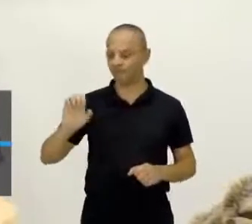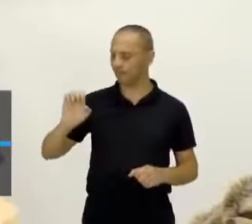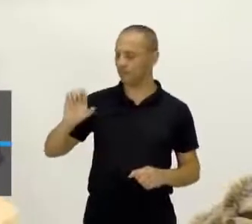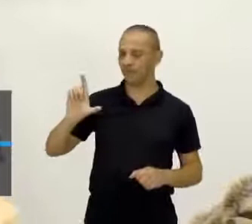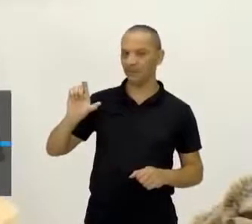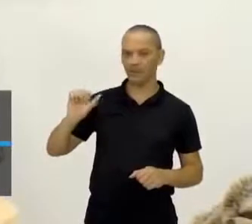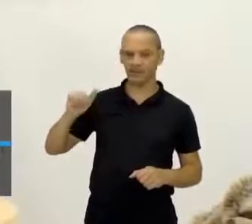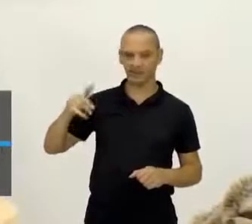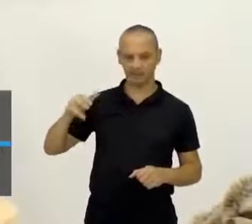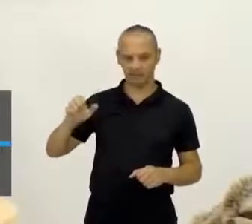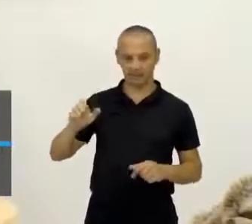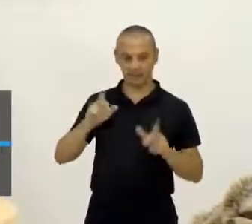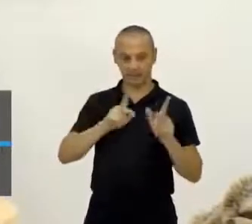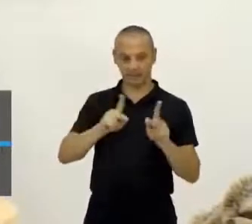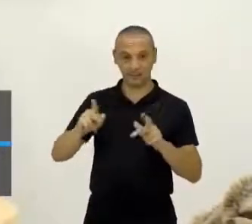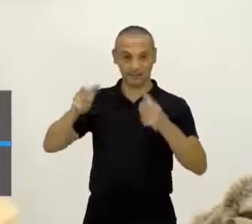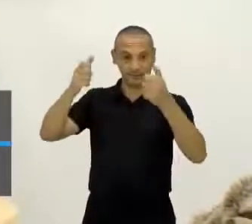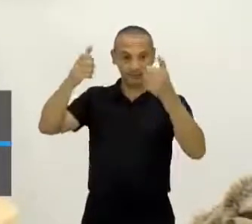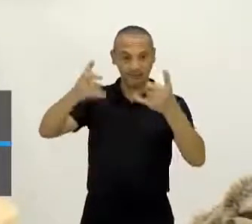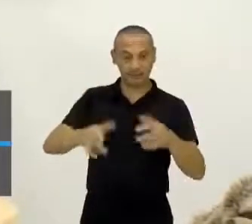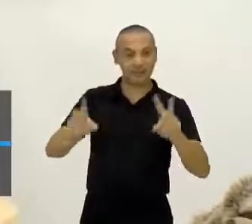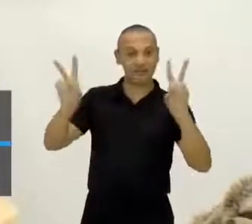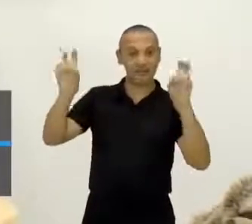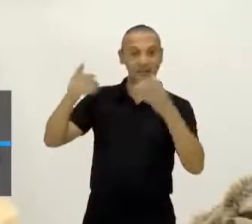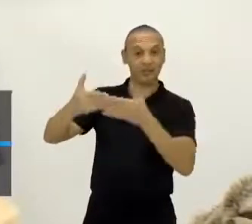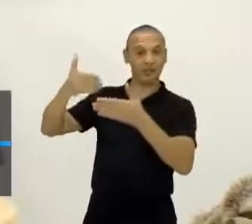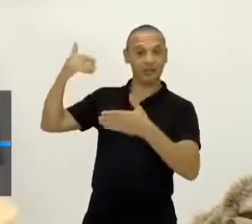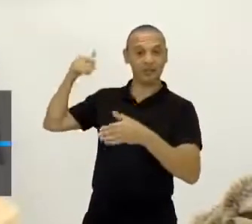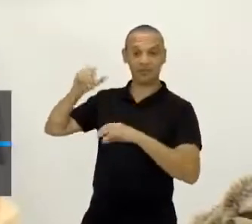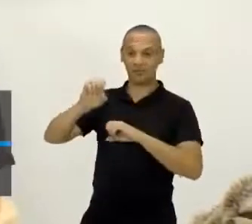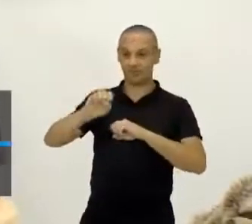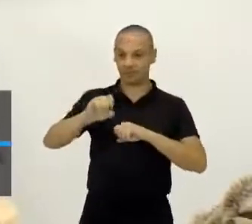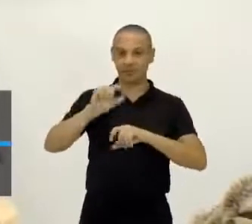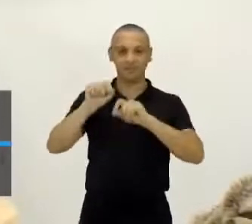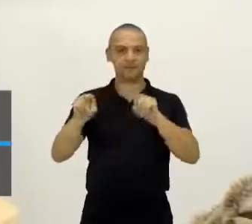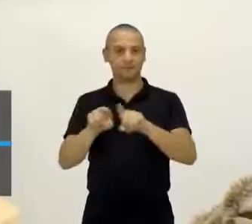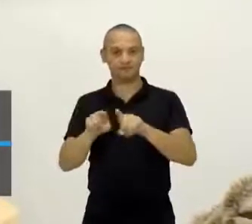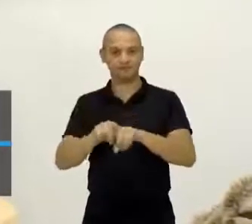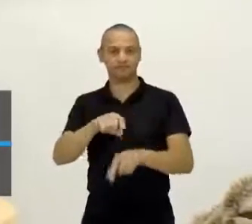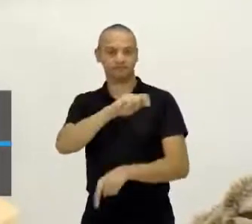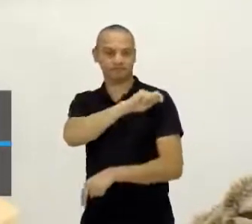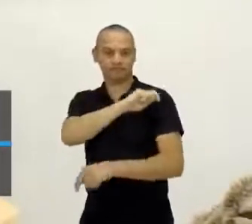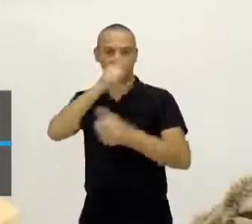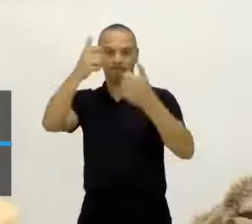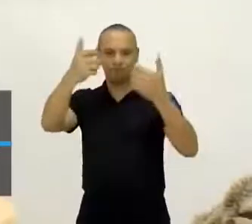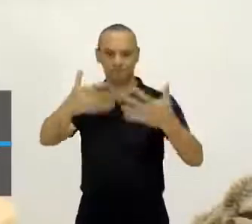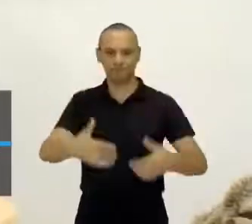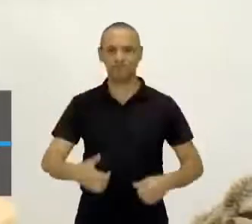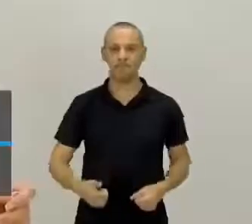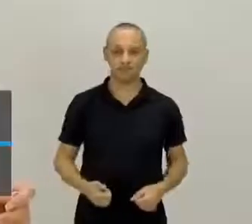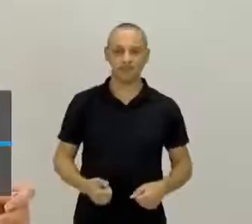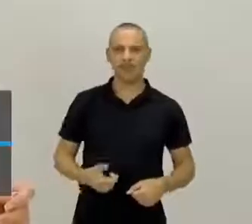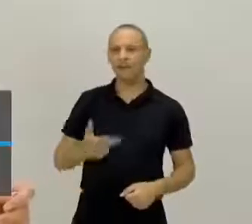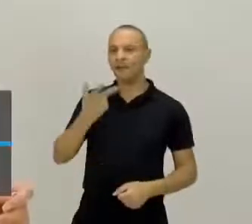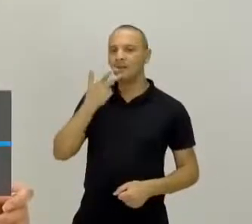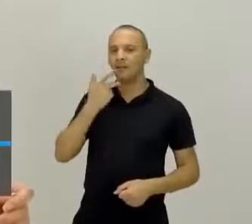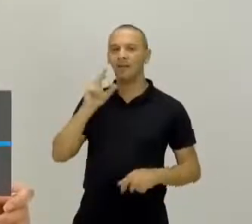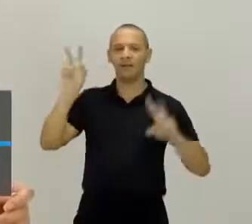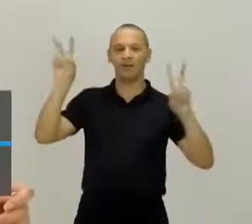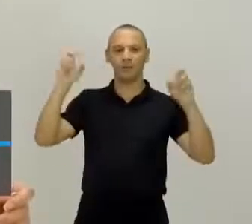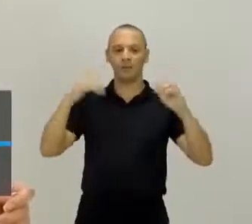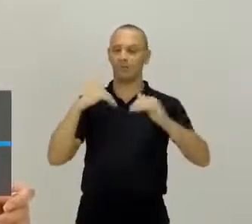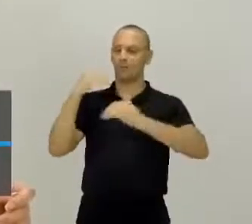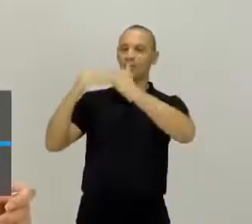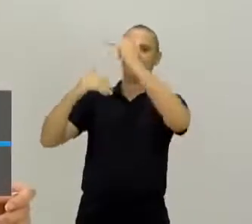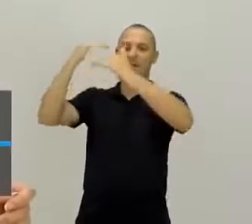para fazer sobre a outra aula, né? Que foi colocado por um aluno que eu achei interessante. Comentou que essa questão do avanço